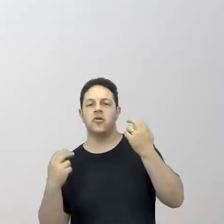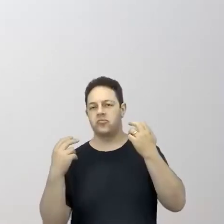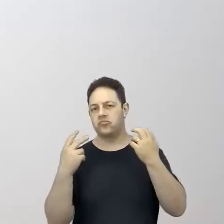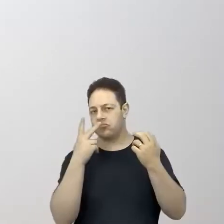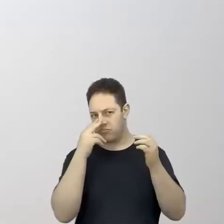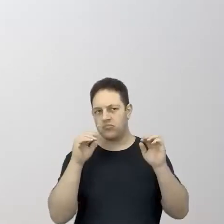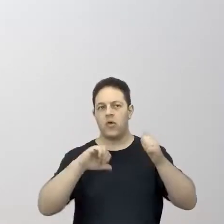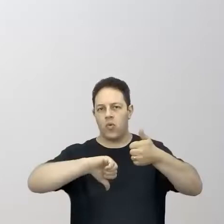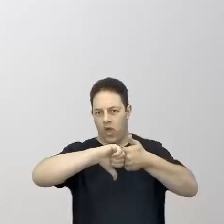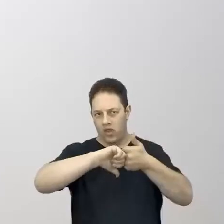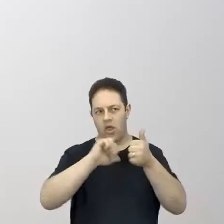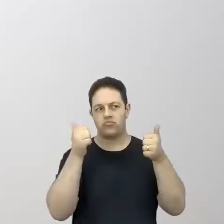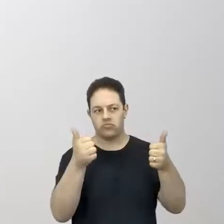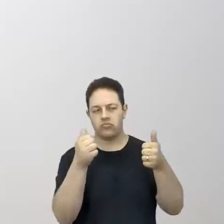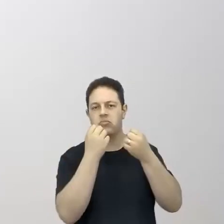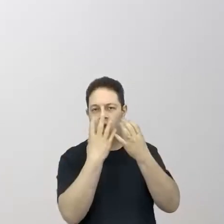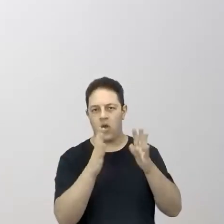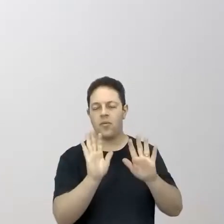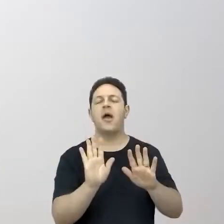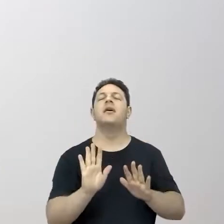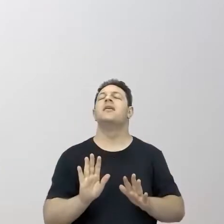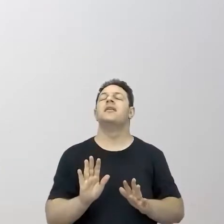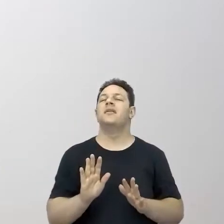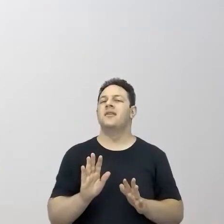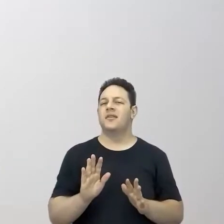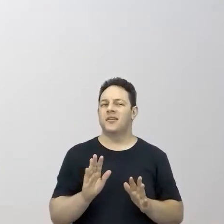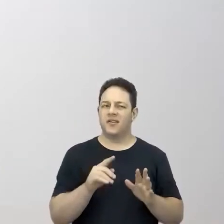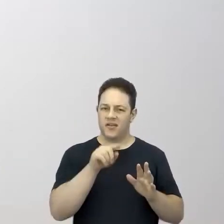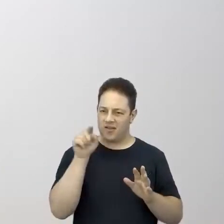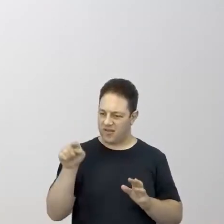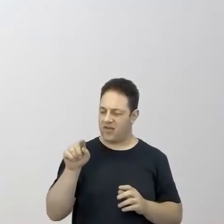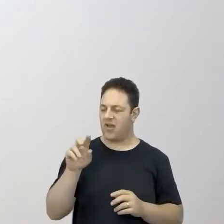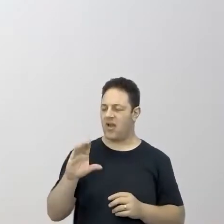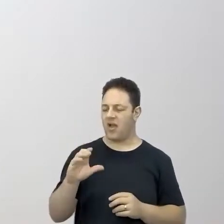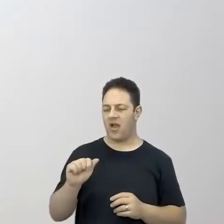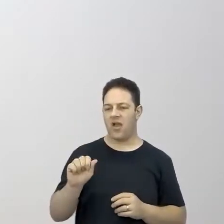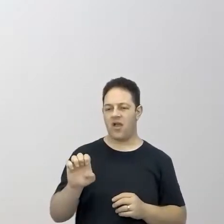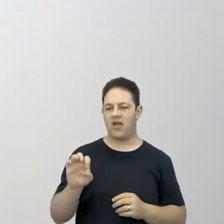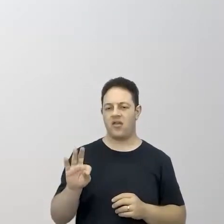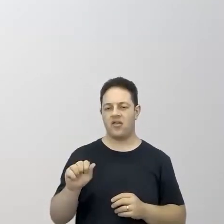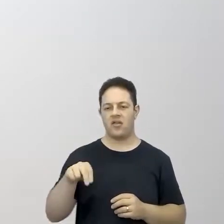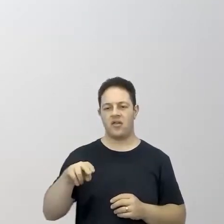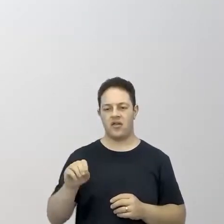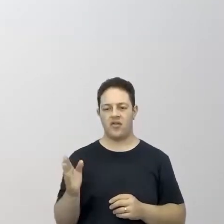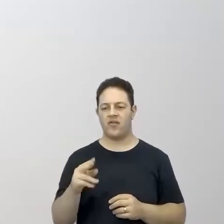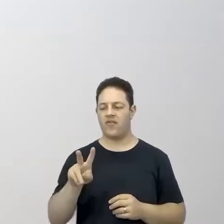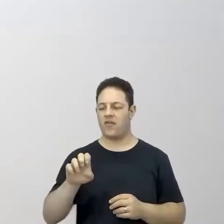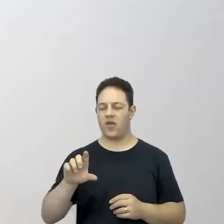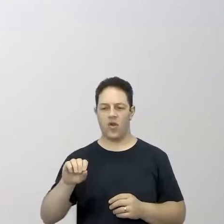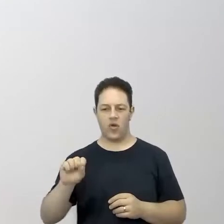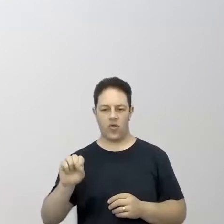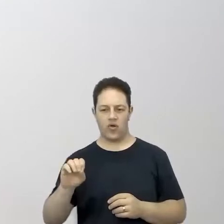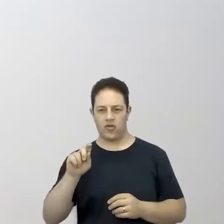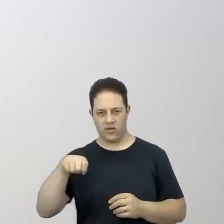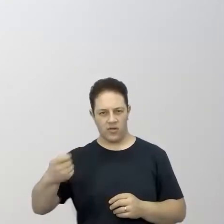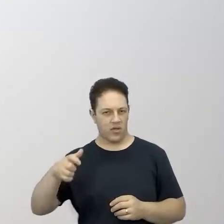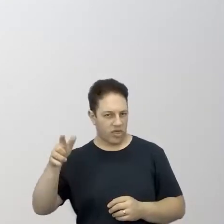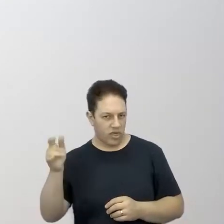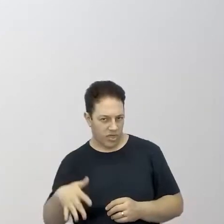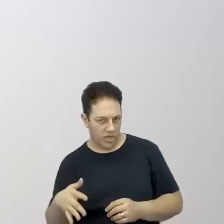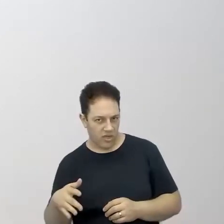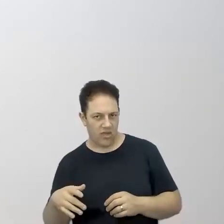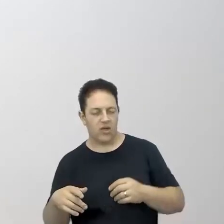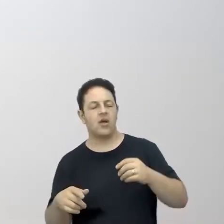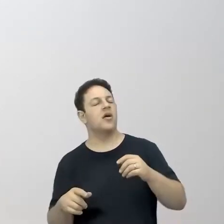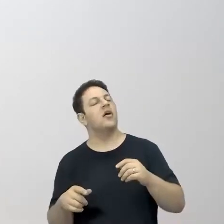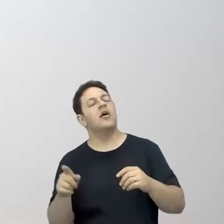participaram do festival. Mas será que era tão inferior assim o que o Caetano Veloso fez naquele momento para ele ser